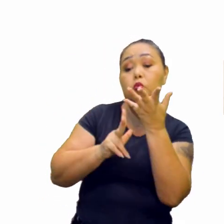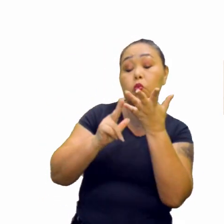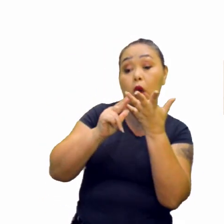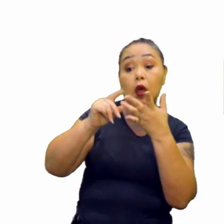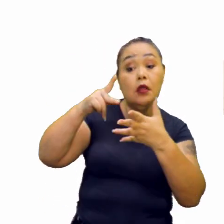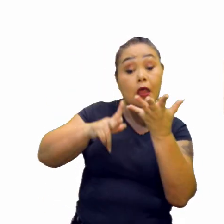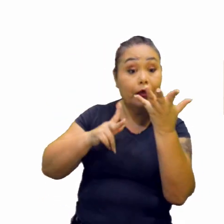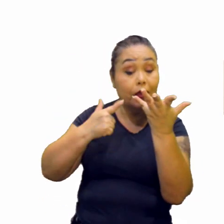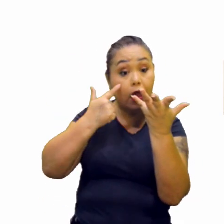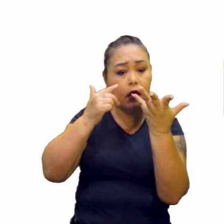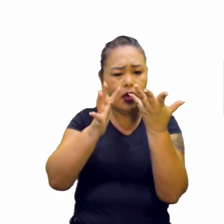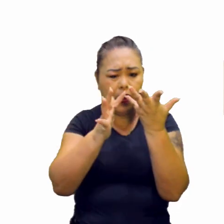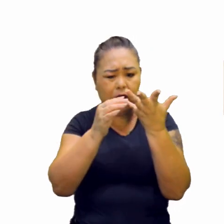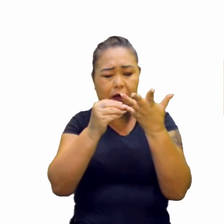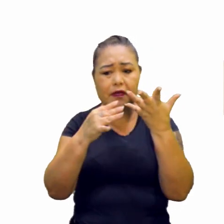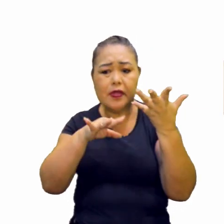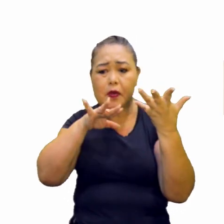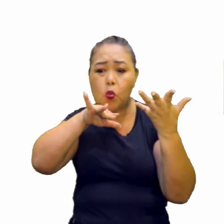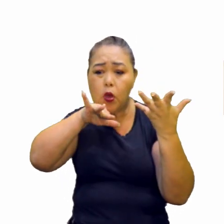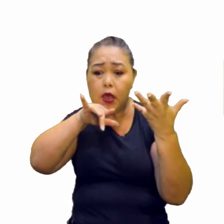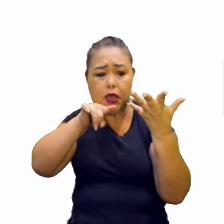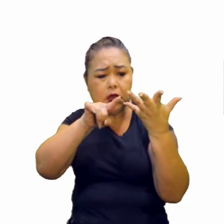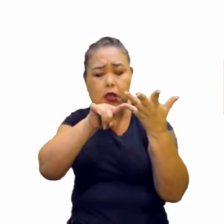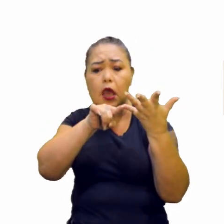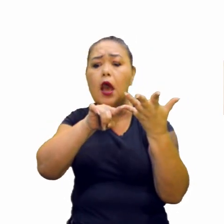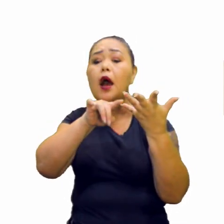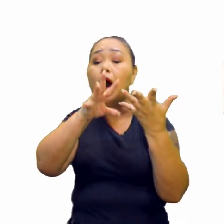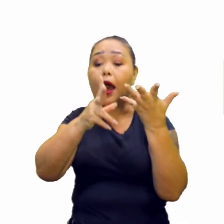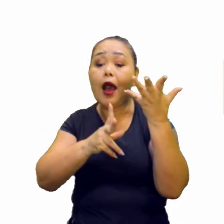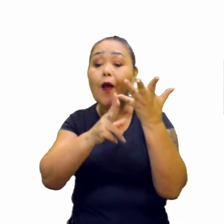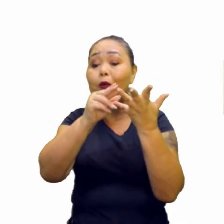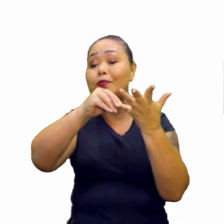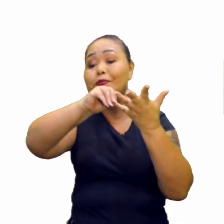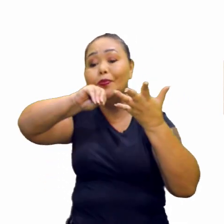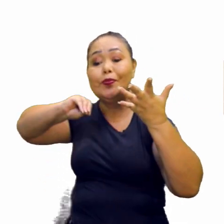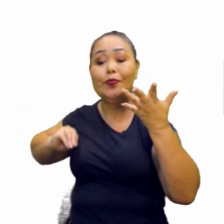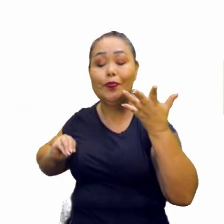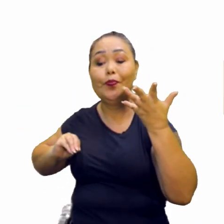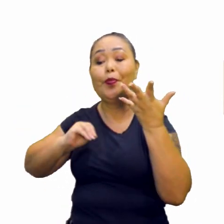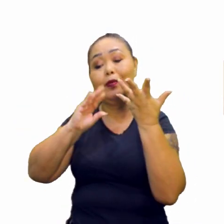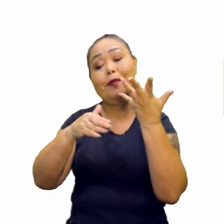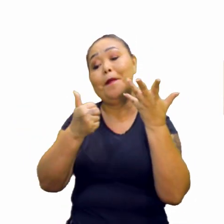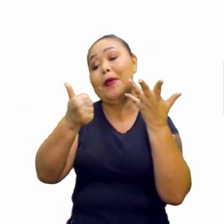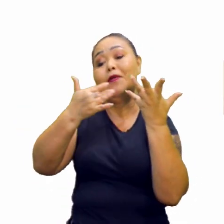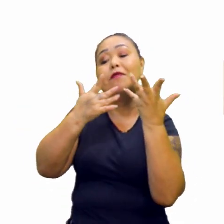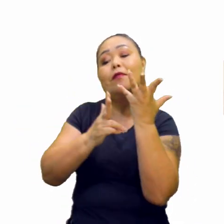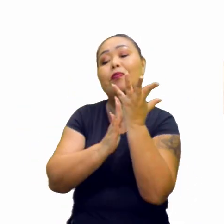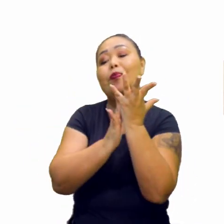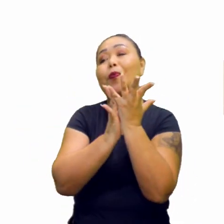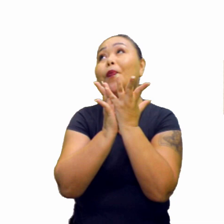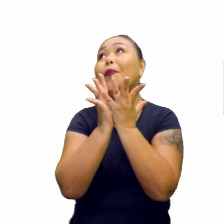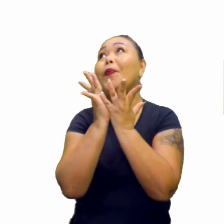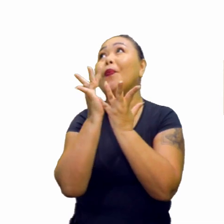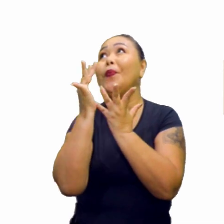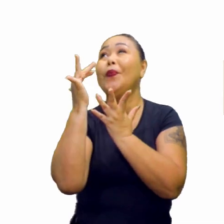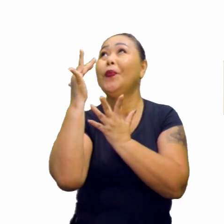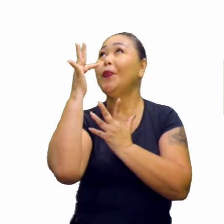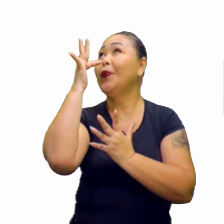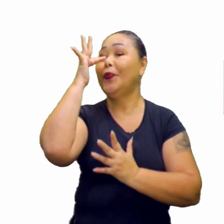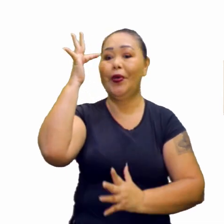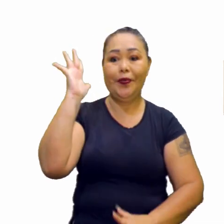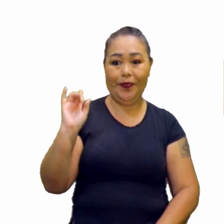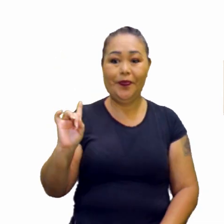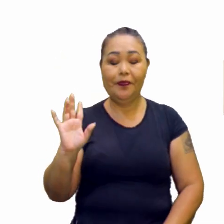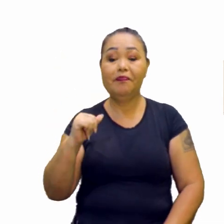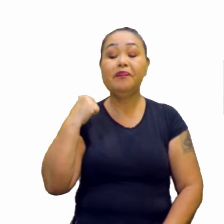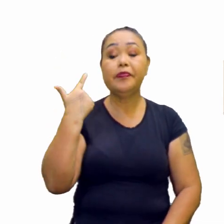renovação. Para o desempenho, para melhorar o desempenho. Ou se teve uma